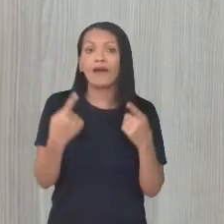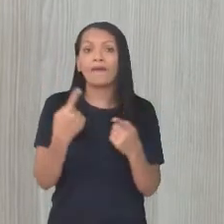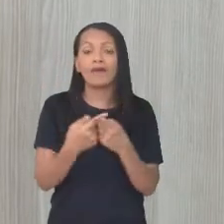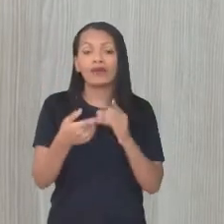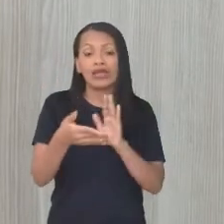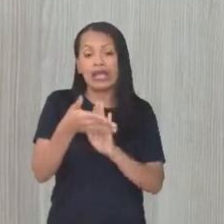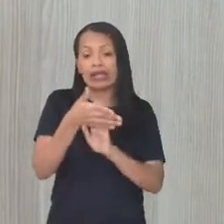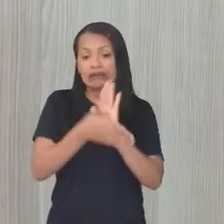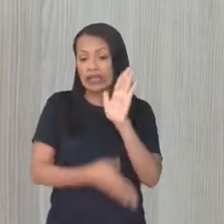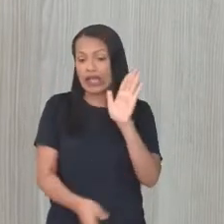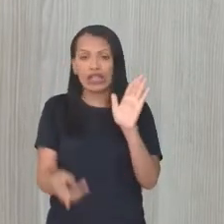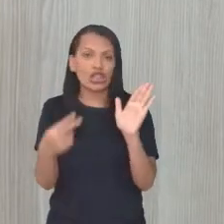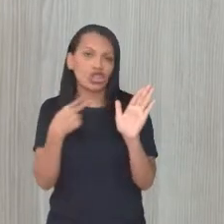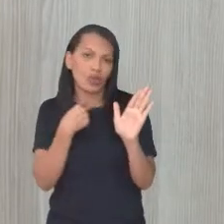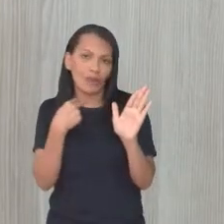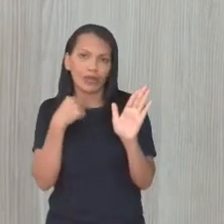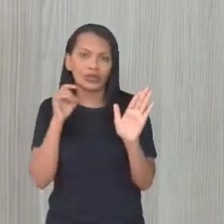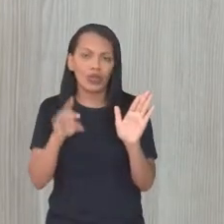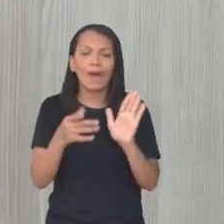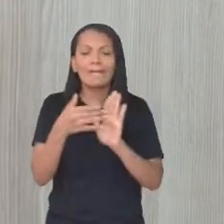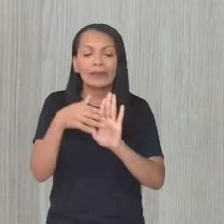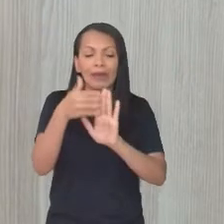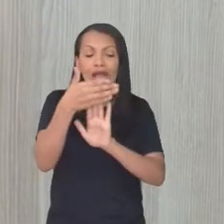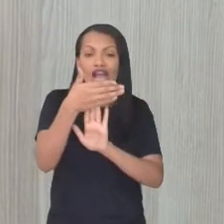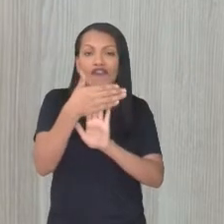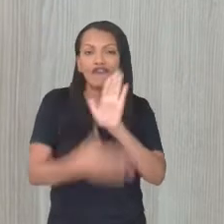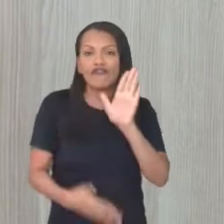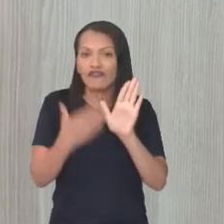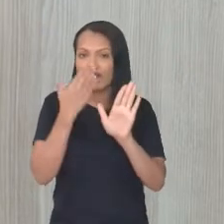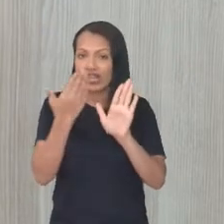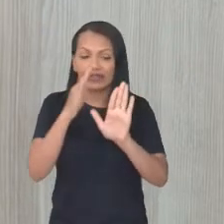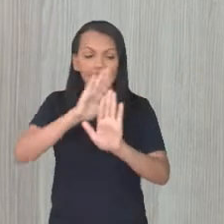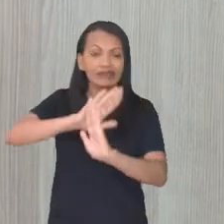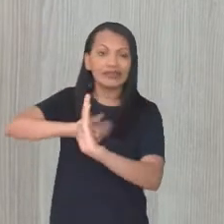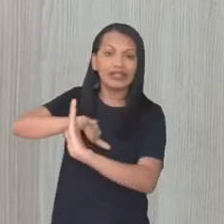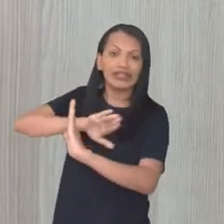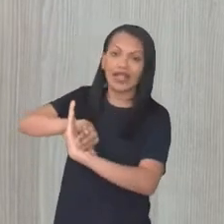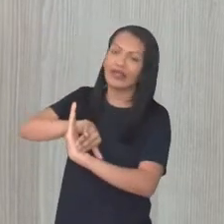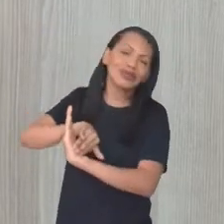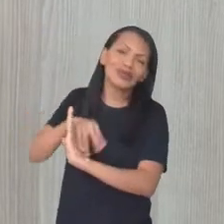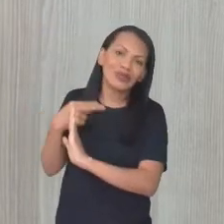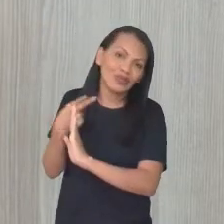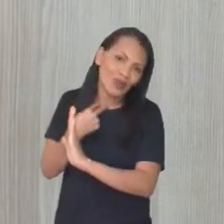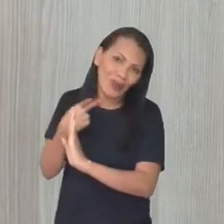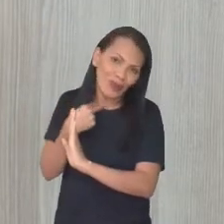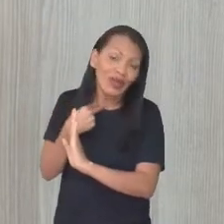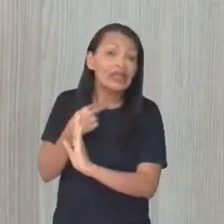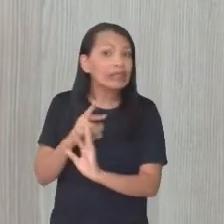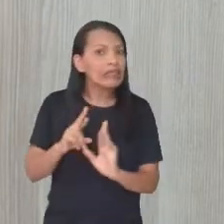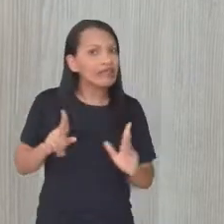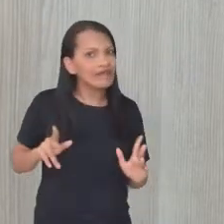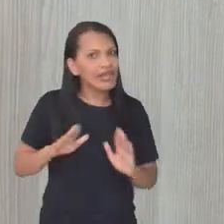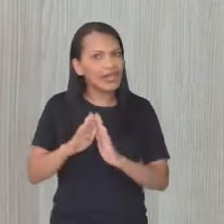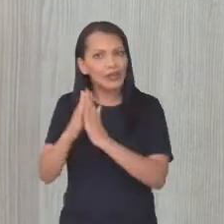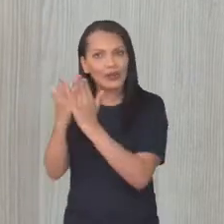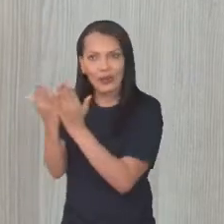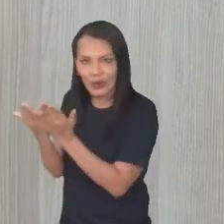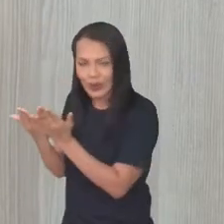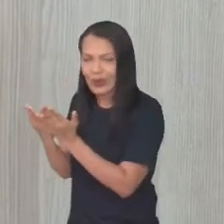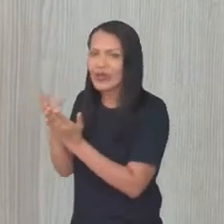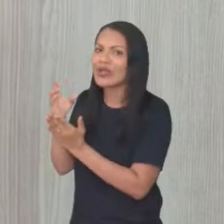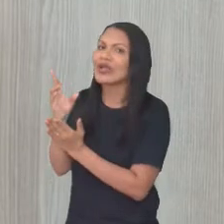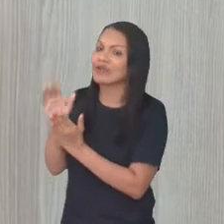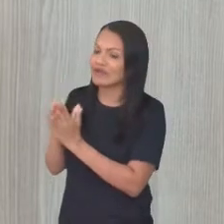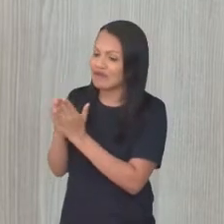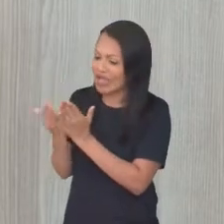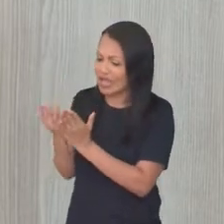ele não pode ser marcado. Isso. Então, diferentemente dos livros para os videntes, né, para quem